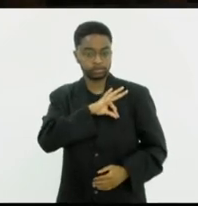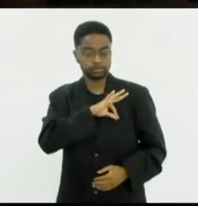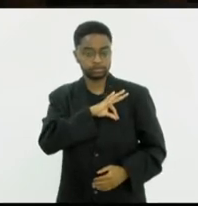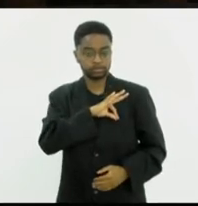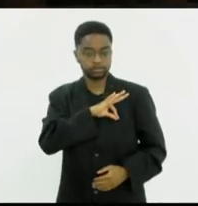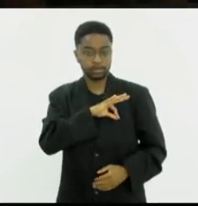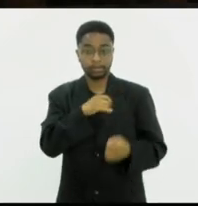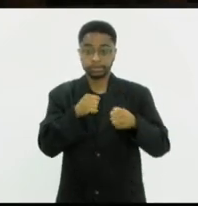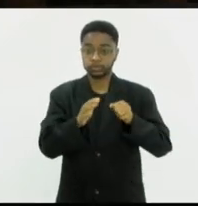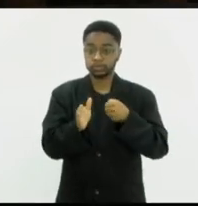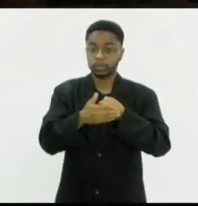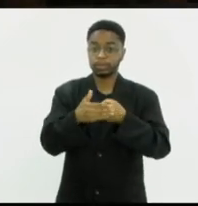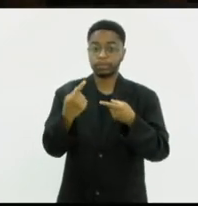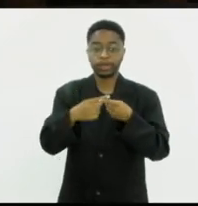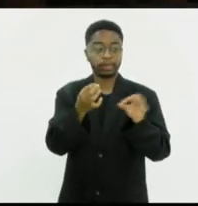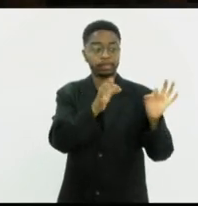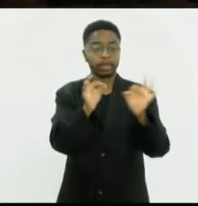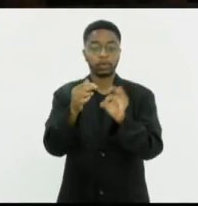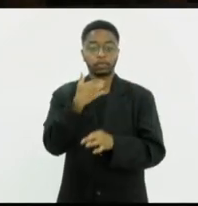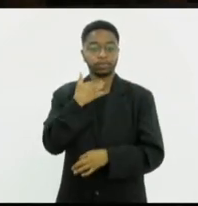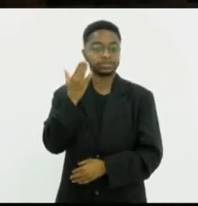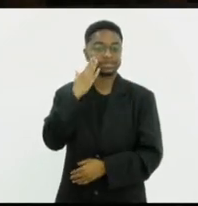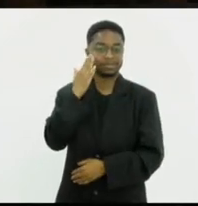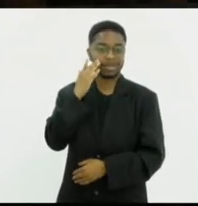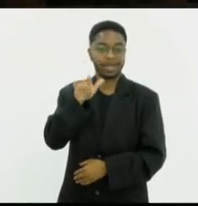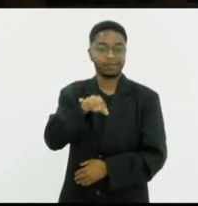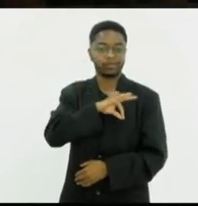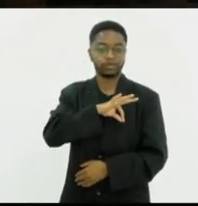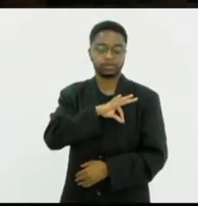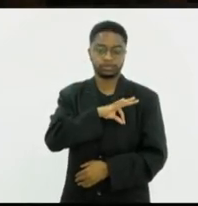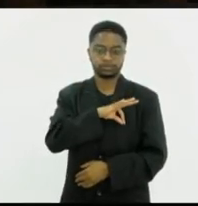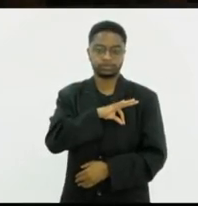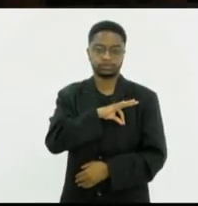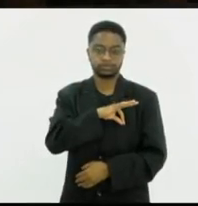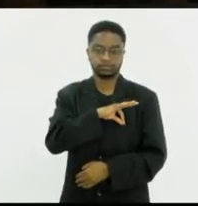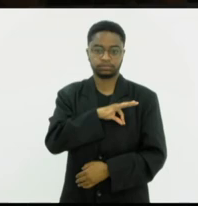que ninguém saiba que eles são policiais.